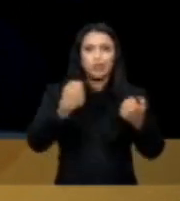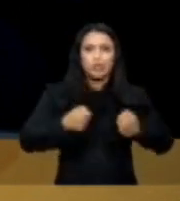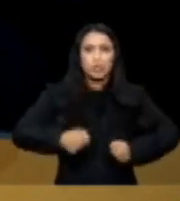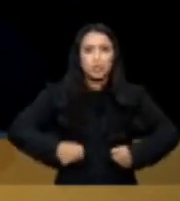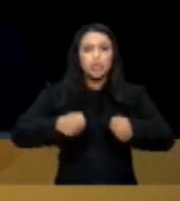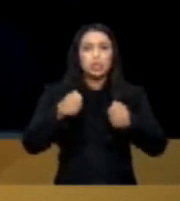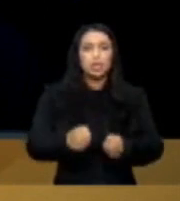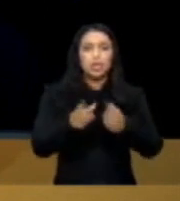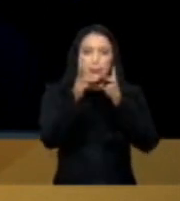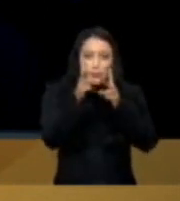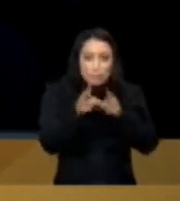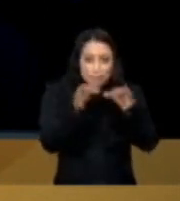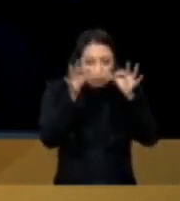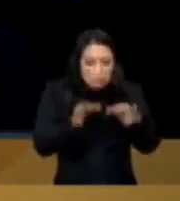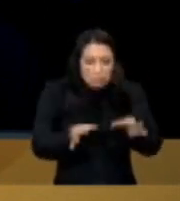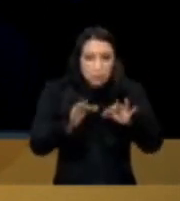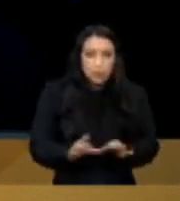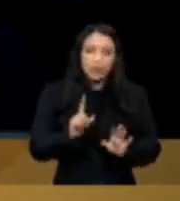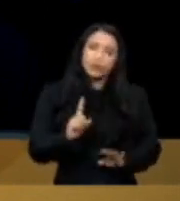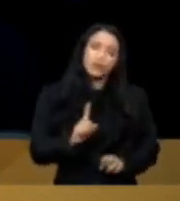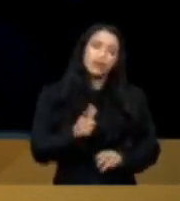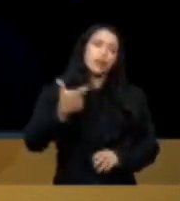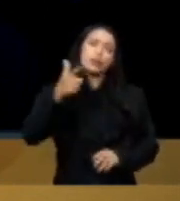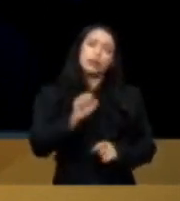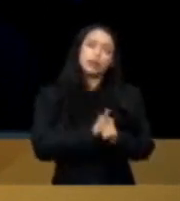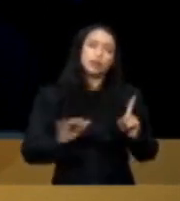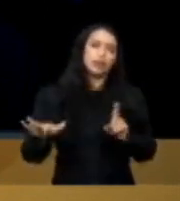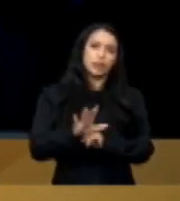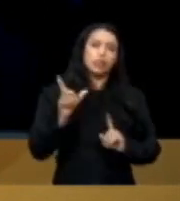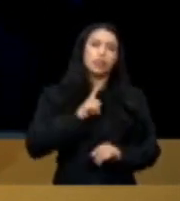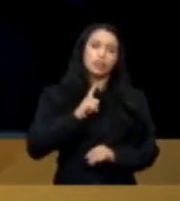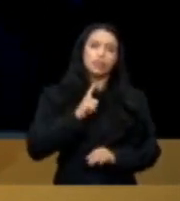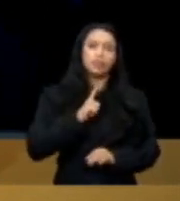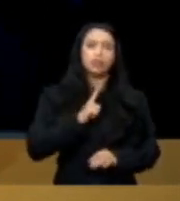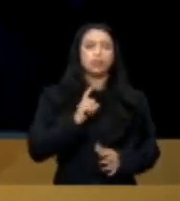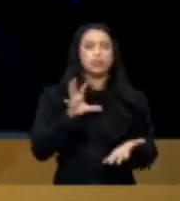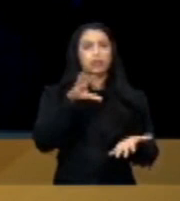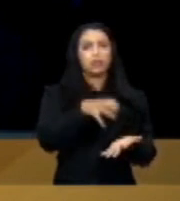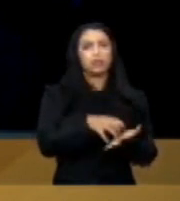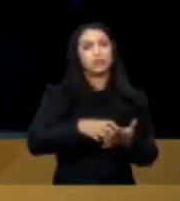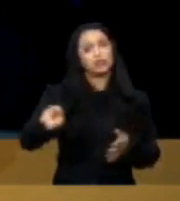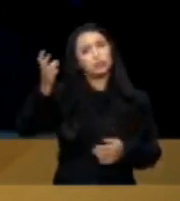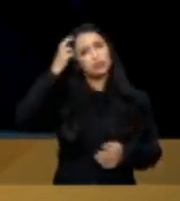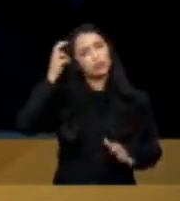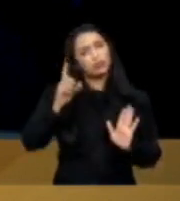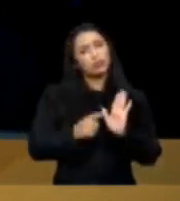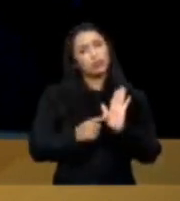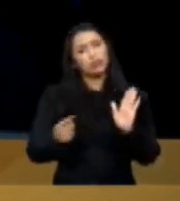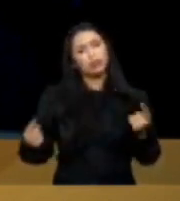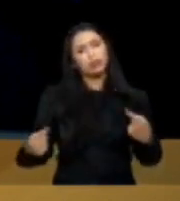de determinação similar para outras sociedades empresárias do setor cultural não implica